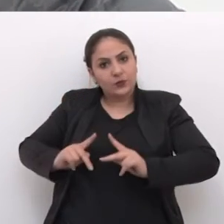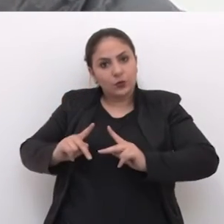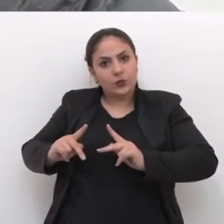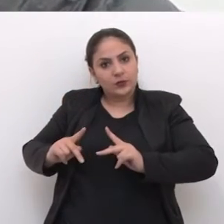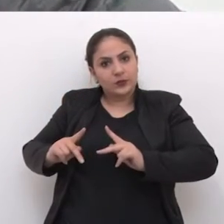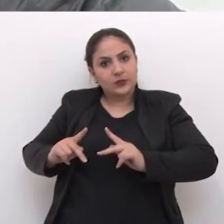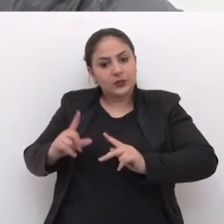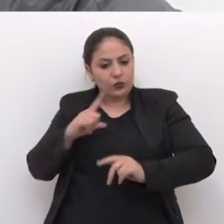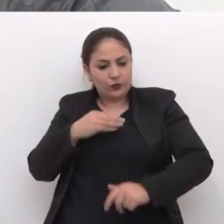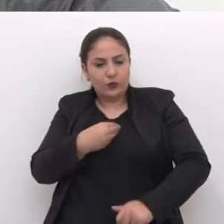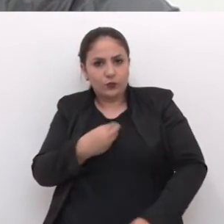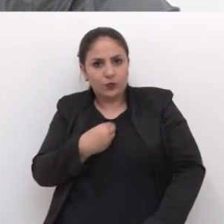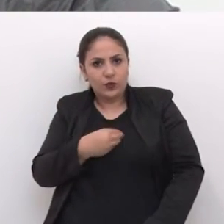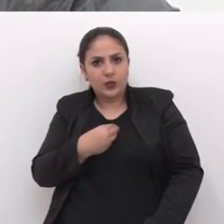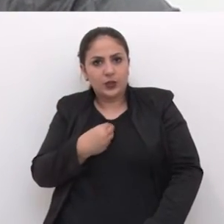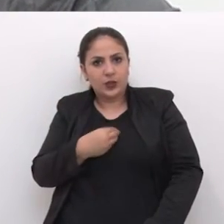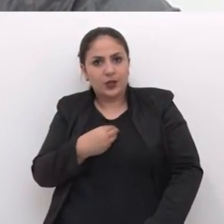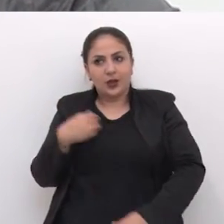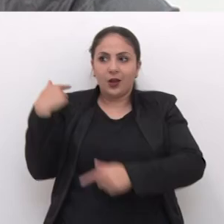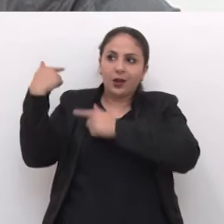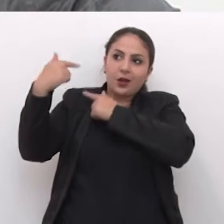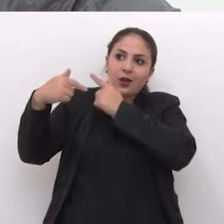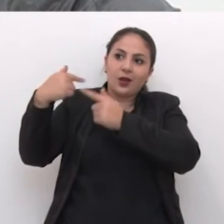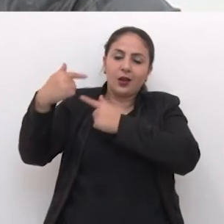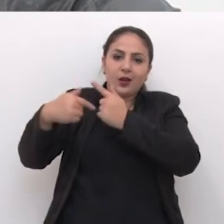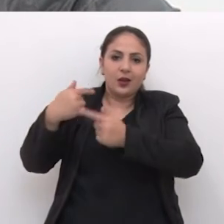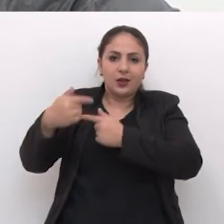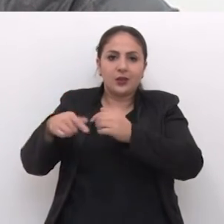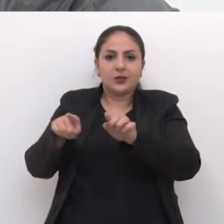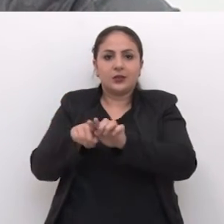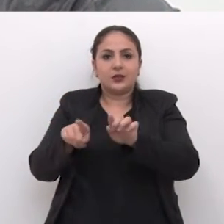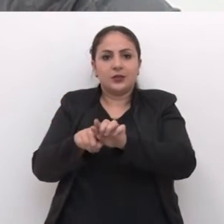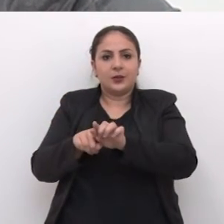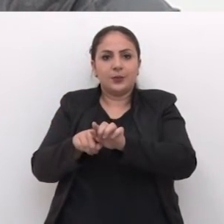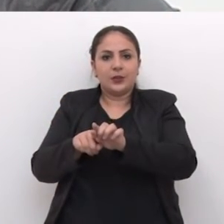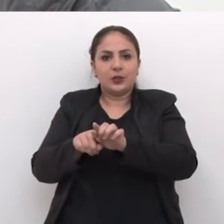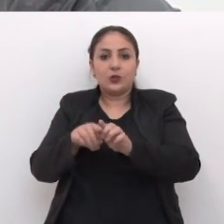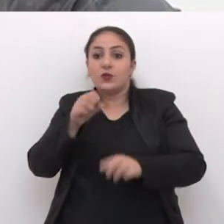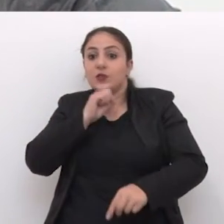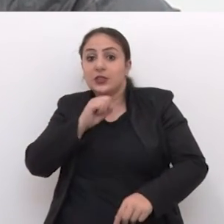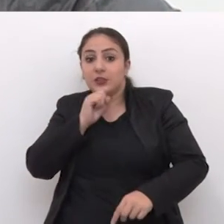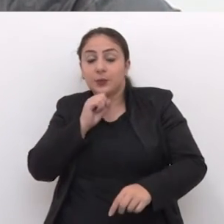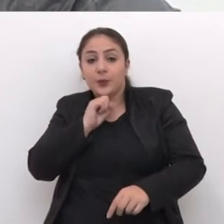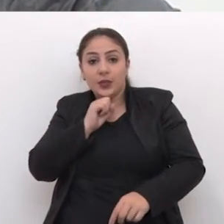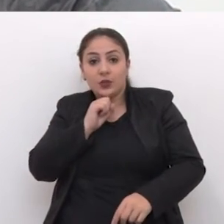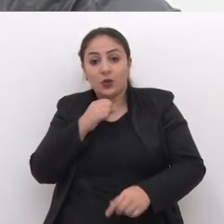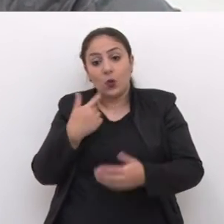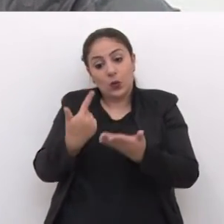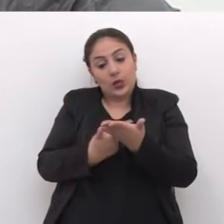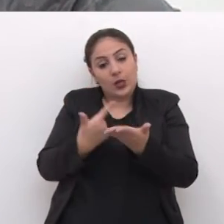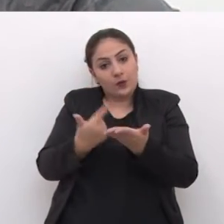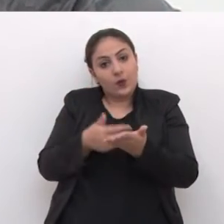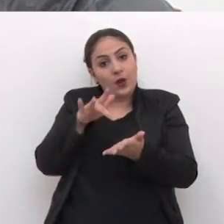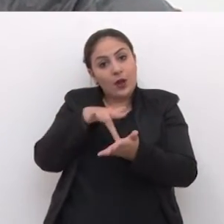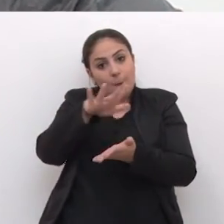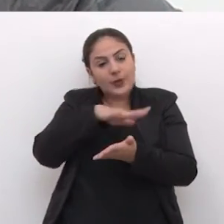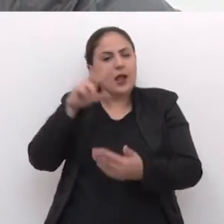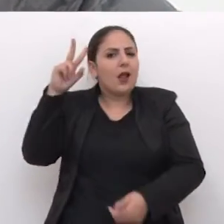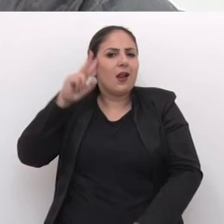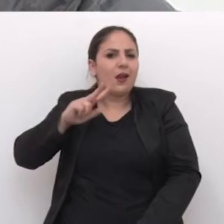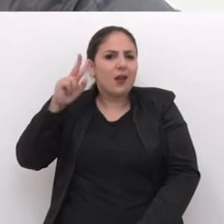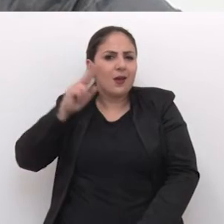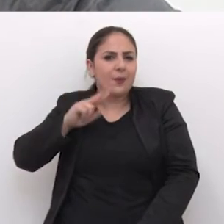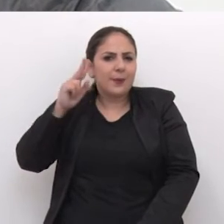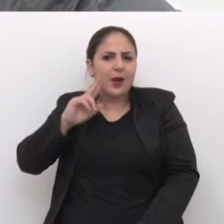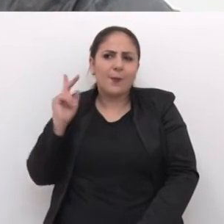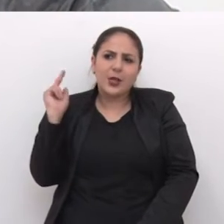que transitaram, né, em busca de aperfeiçoar o envelhecimento humano. Então, a origem desse livro realmente